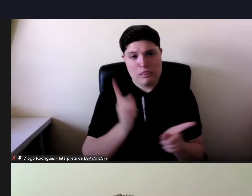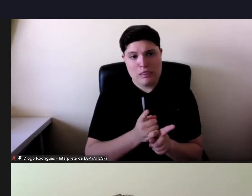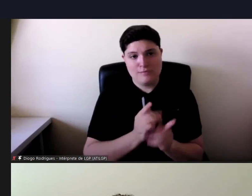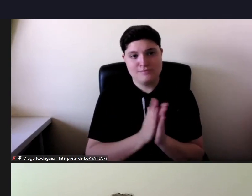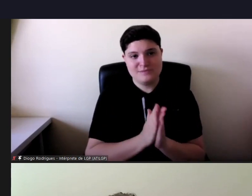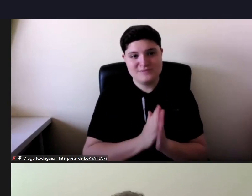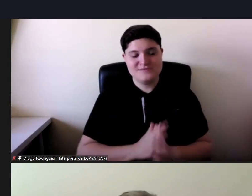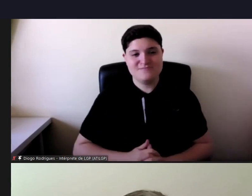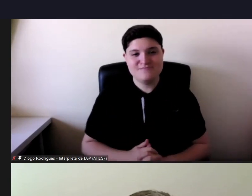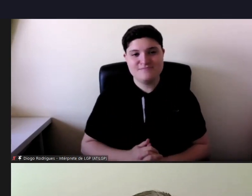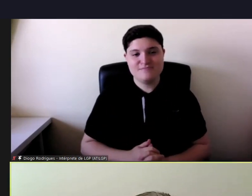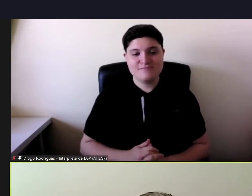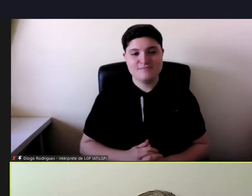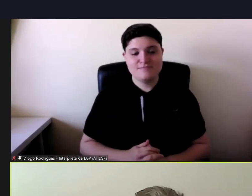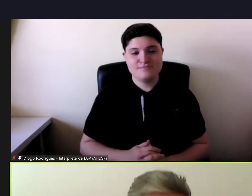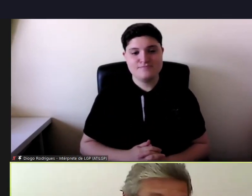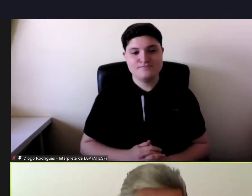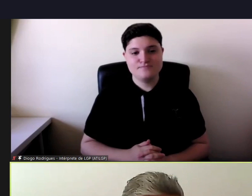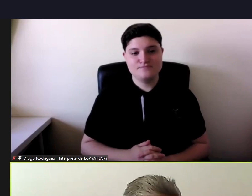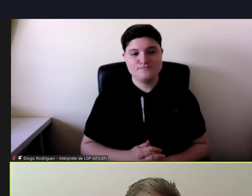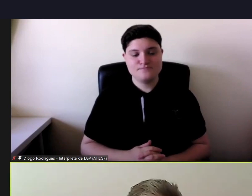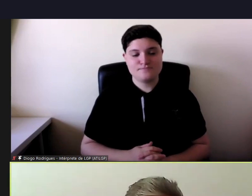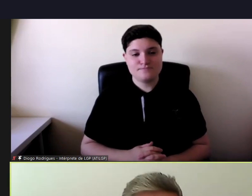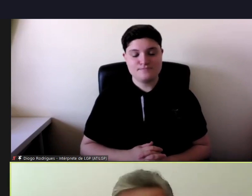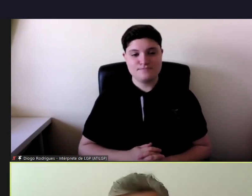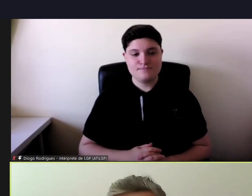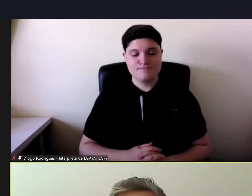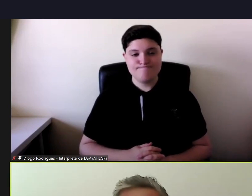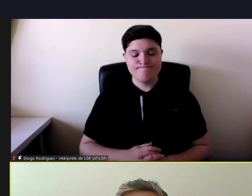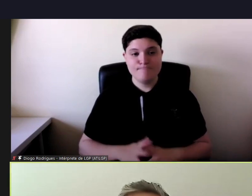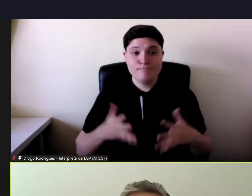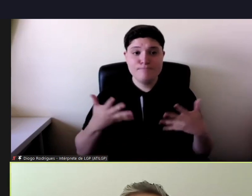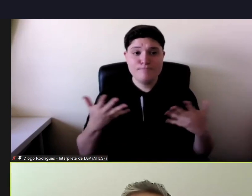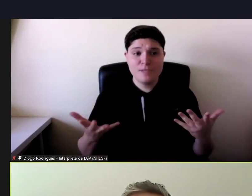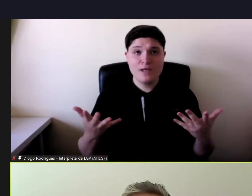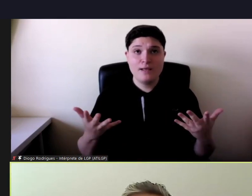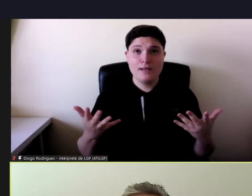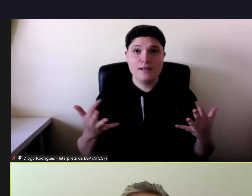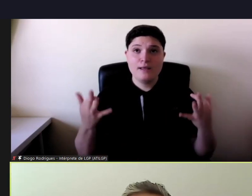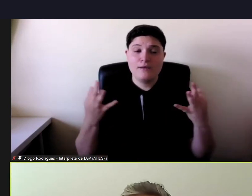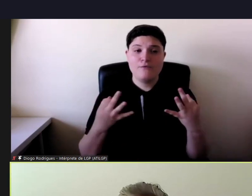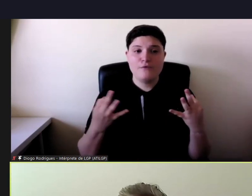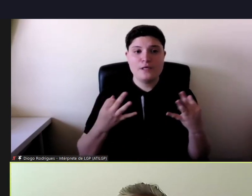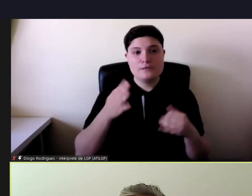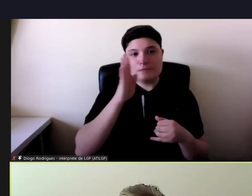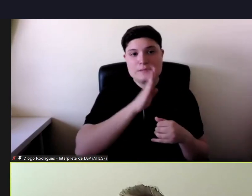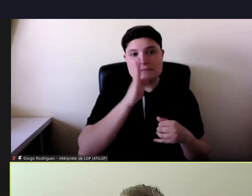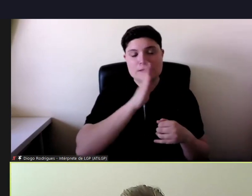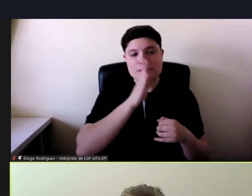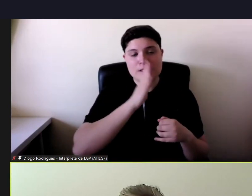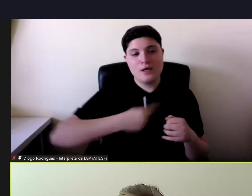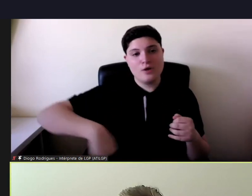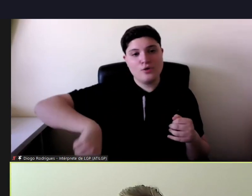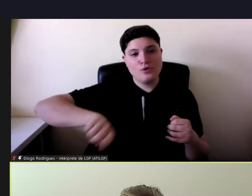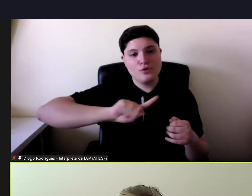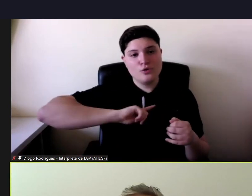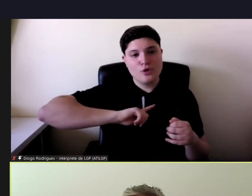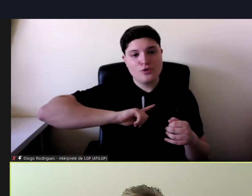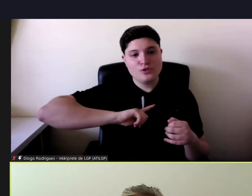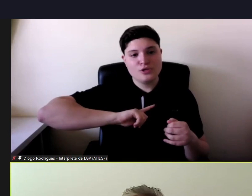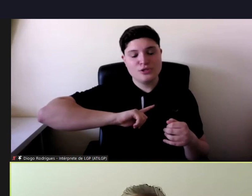da competitividade, às estratégias da eficiência, e quando falo eficiência, é a eficiência da